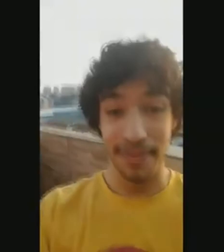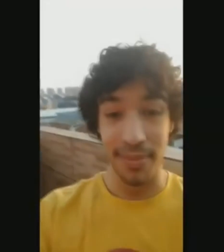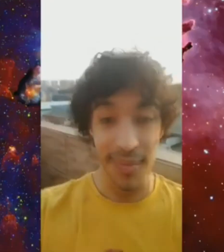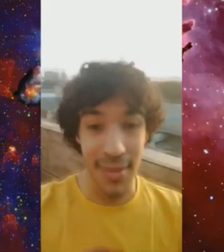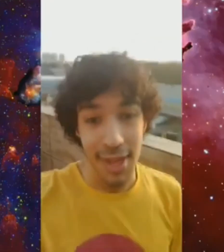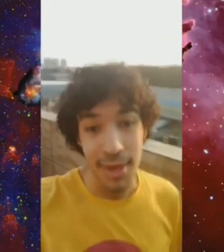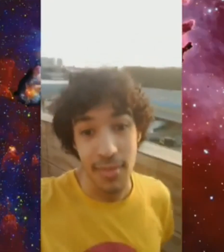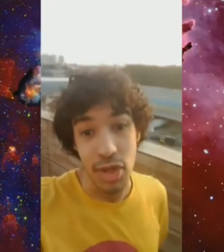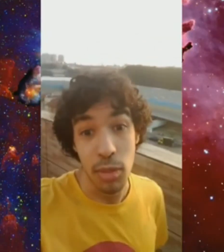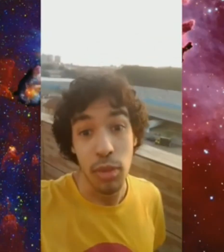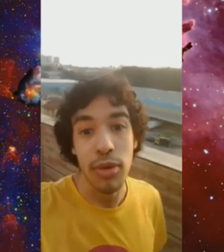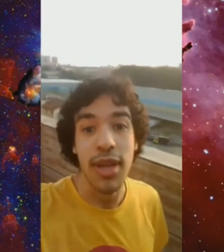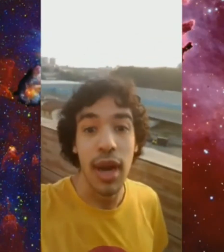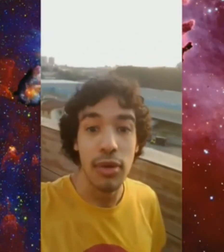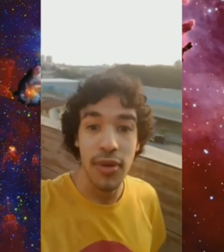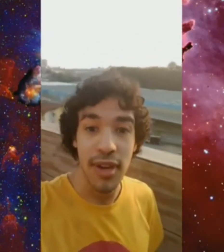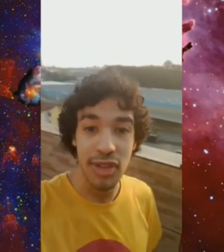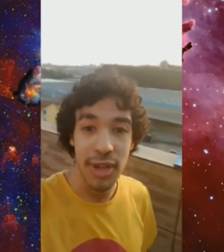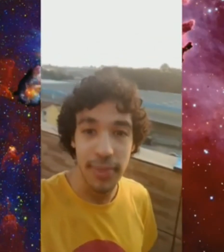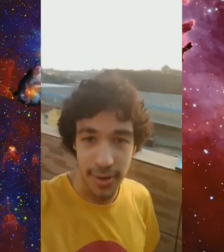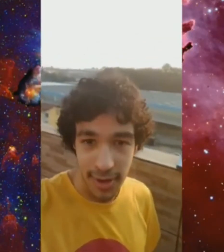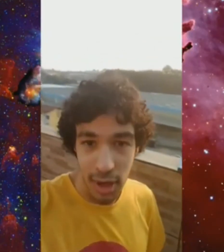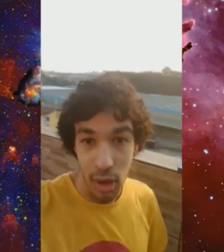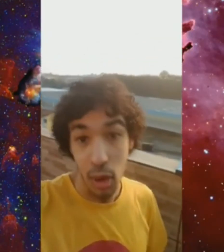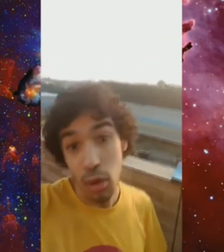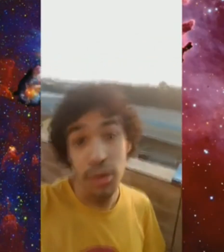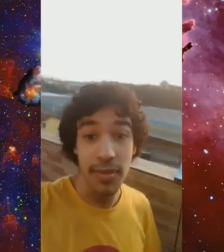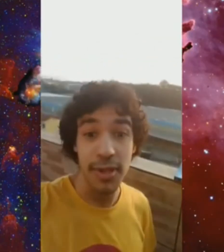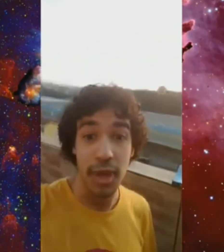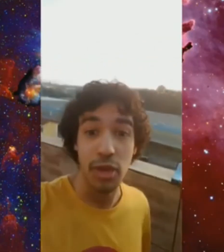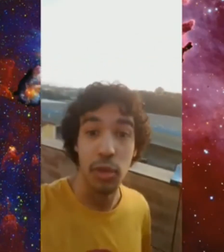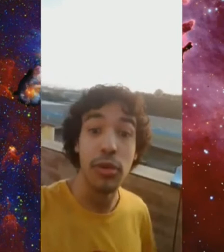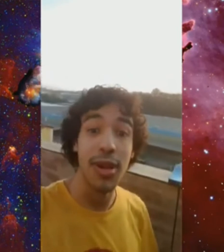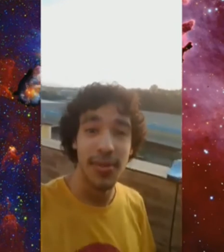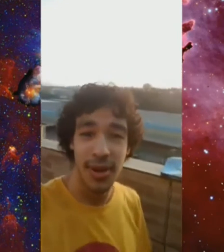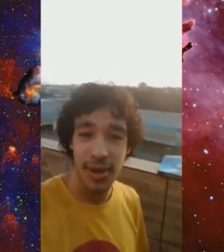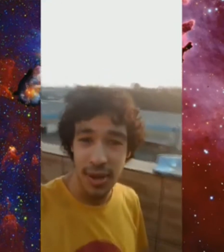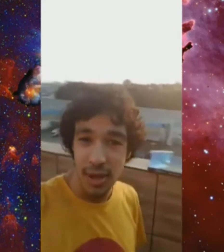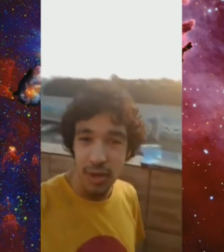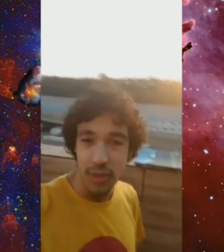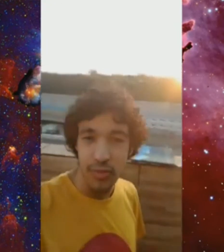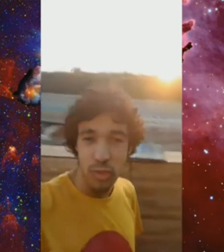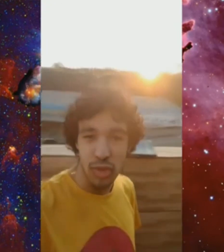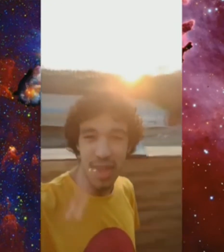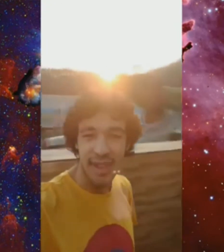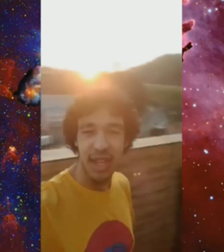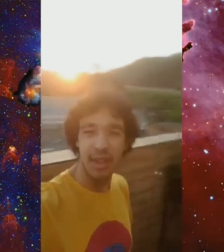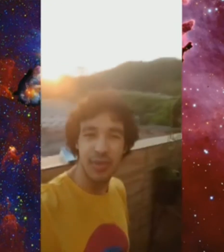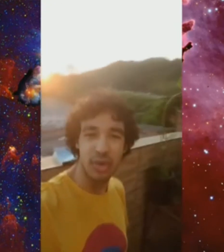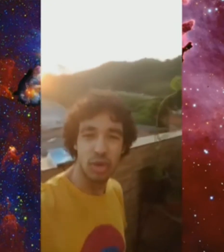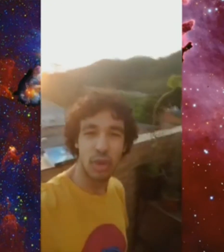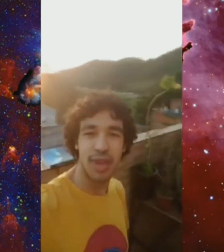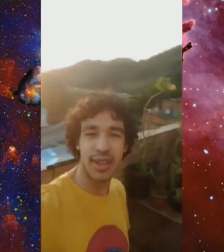Olá, me chamo Bruno Ricardo Oliveira de Lima, ou simplesmente Bruno Lima.